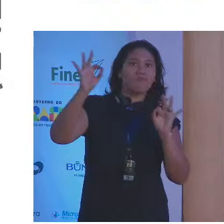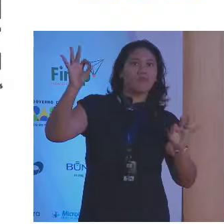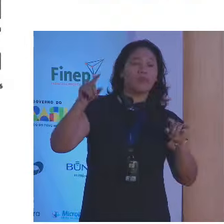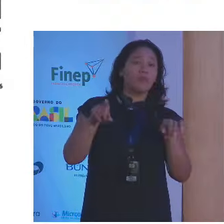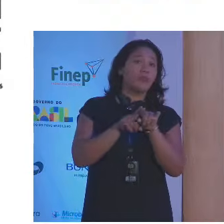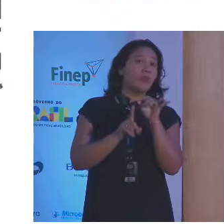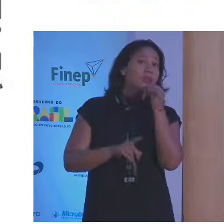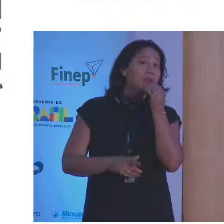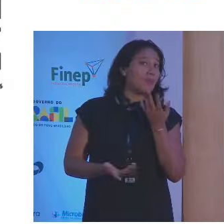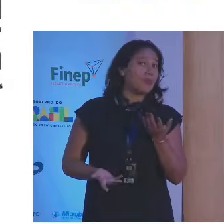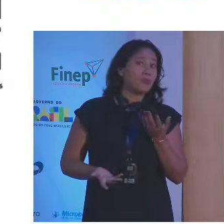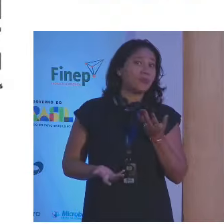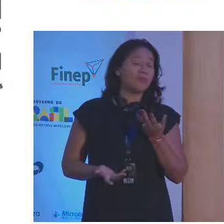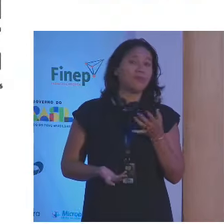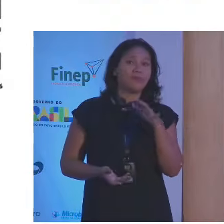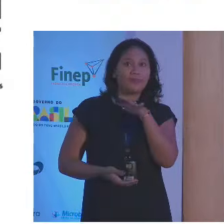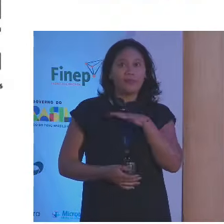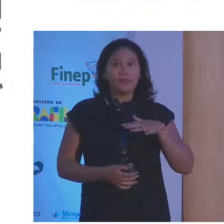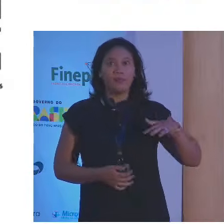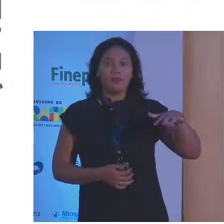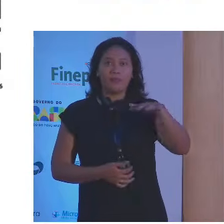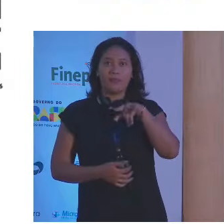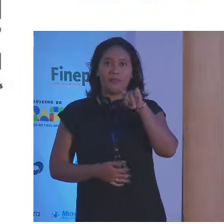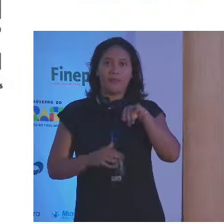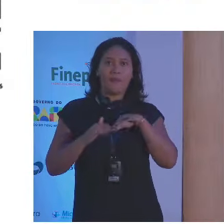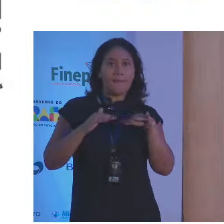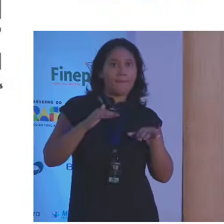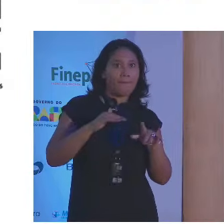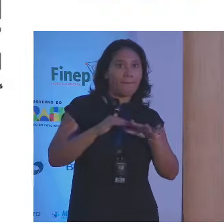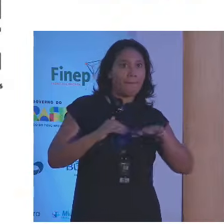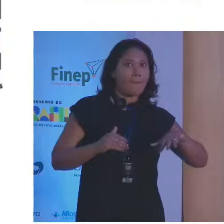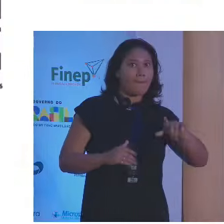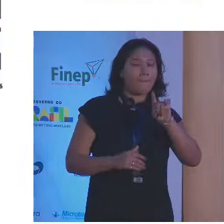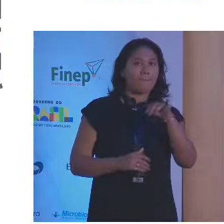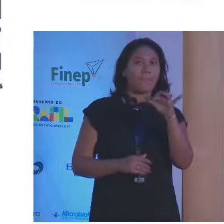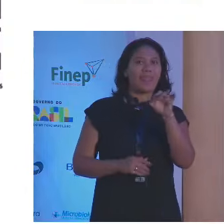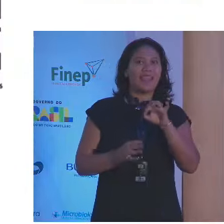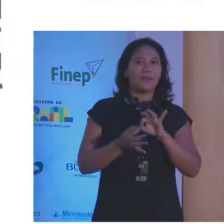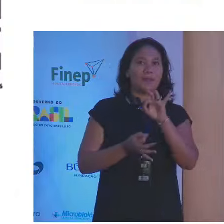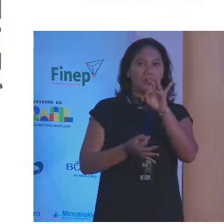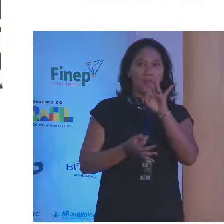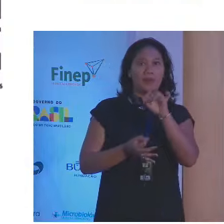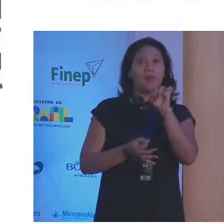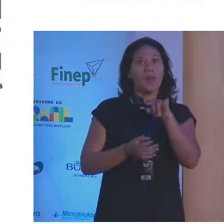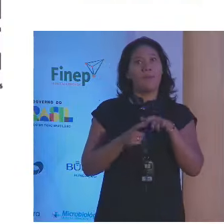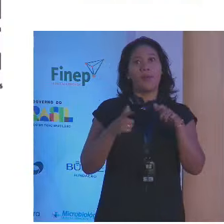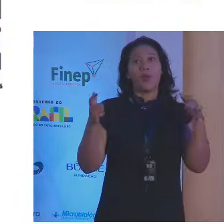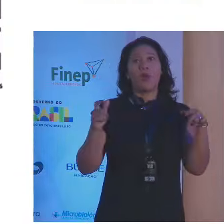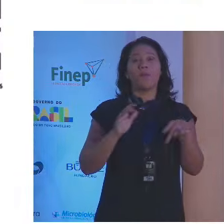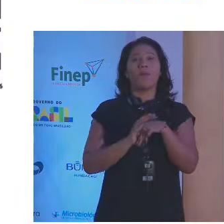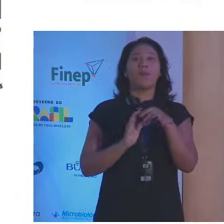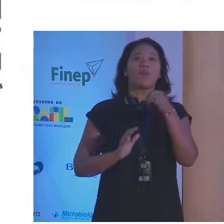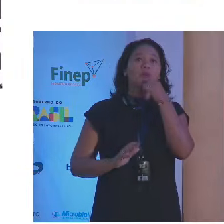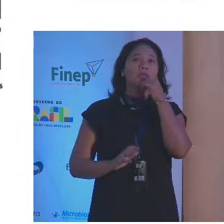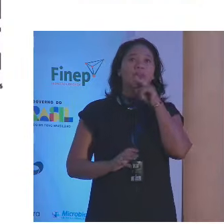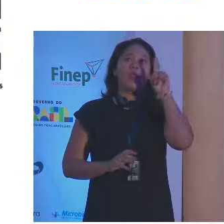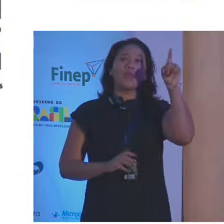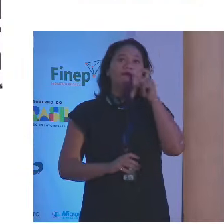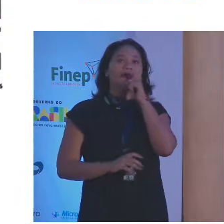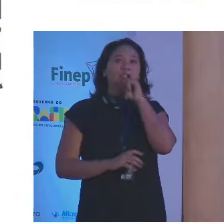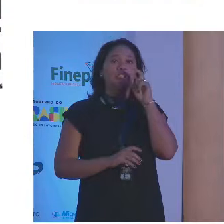né? Que essa área baixa da Foz do Amazonas, abaixo de 10 metros de elevação, é maior que a Islândia, por exemplo,